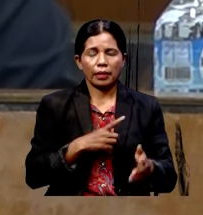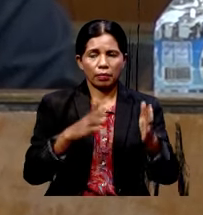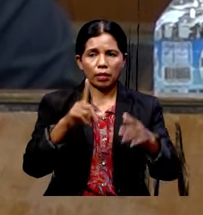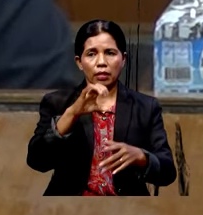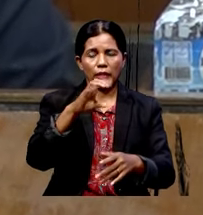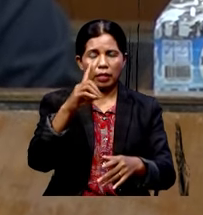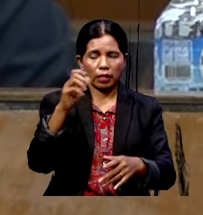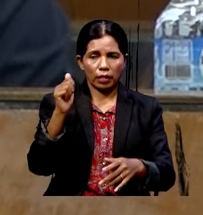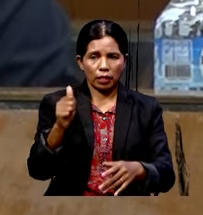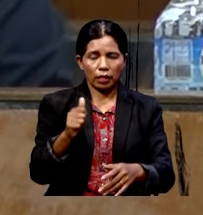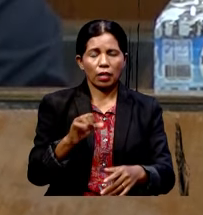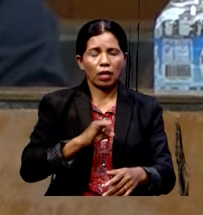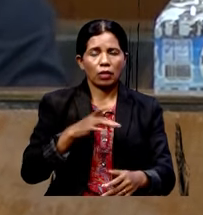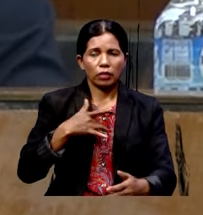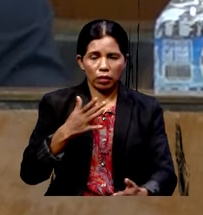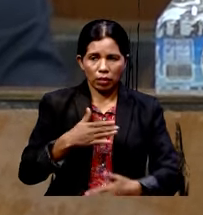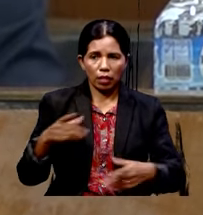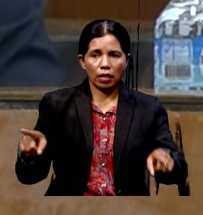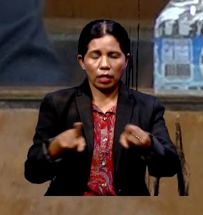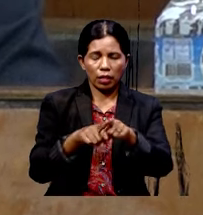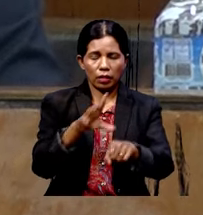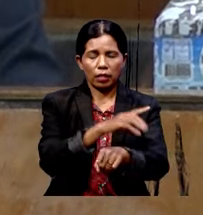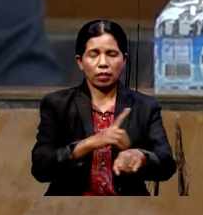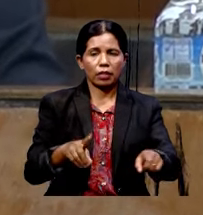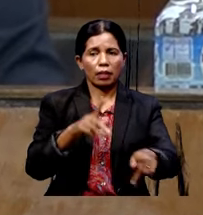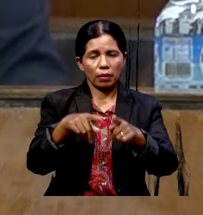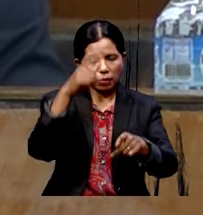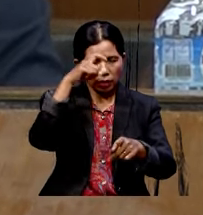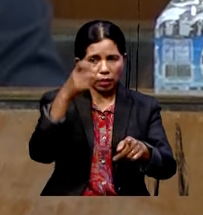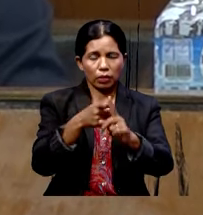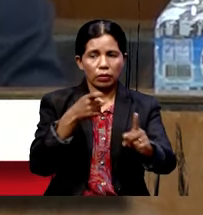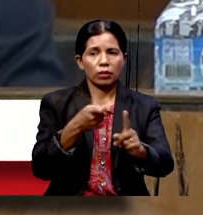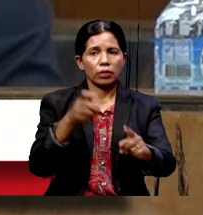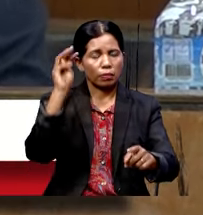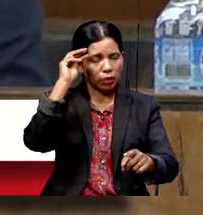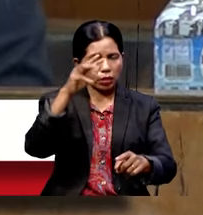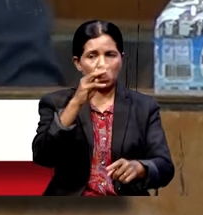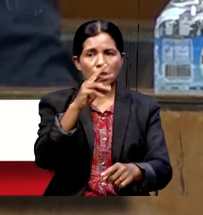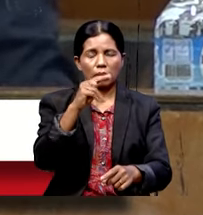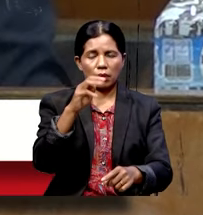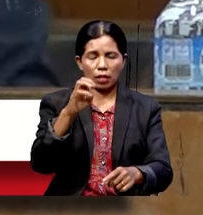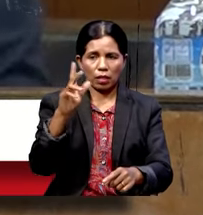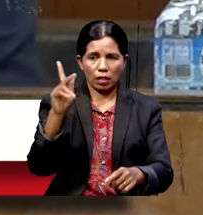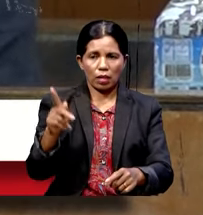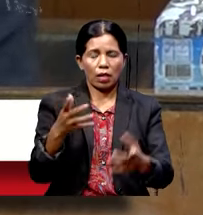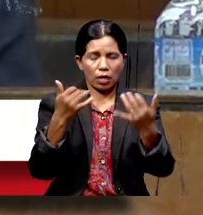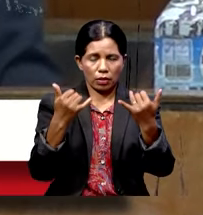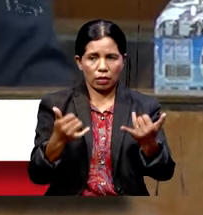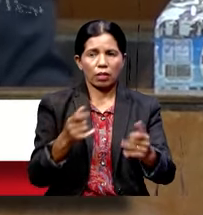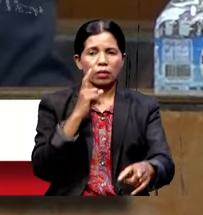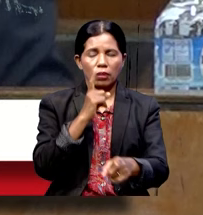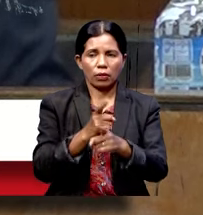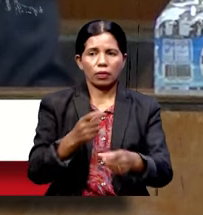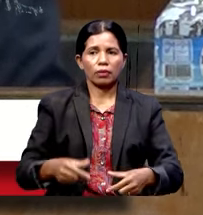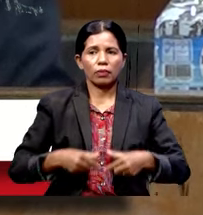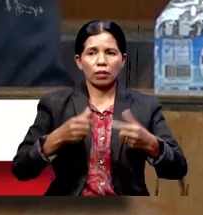eu aprecia, no darmos diplomata carreira ida na BA que mais Ministério dos Negócios Estrangeiros, que na verdade, Lolos tem que